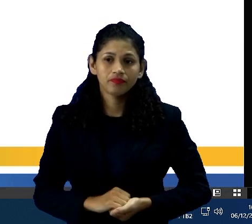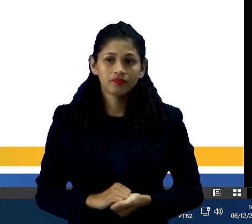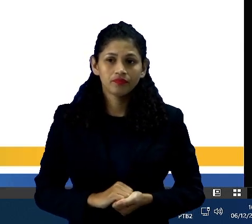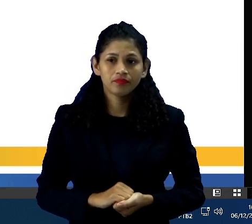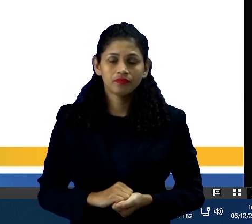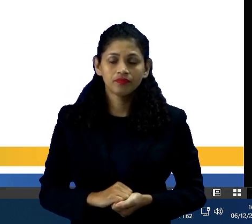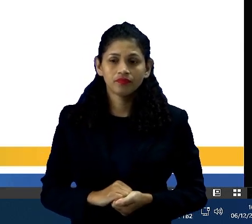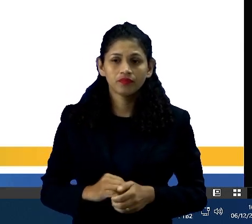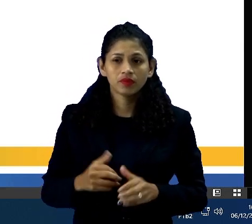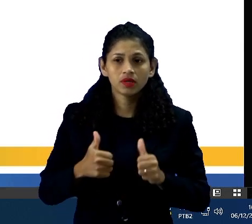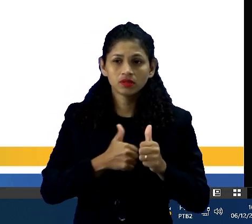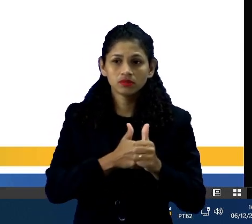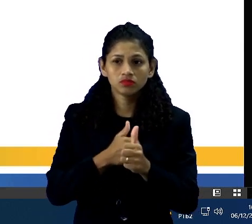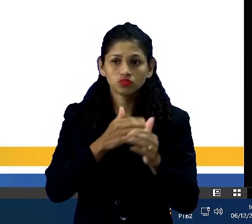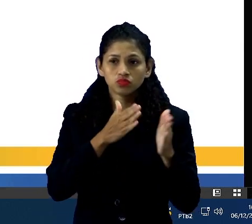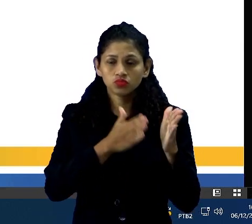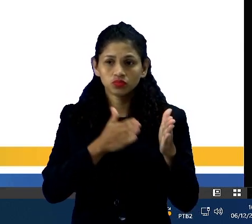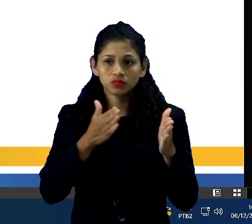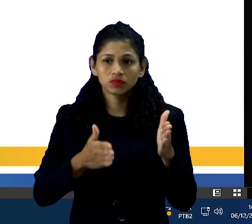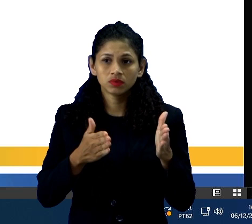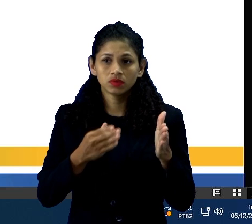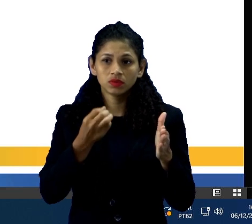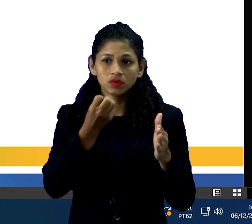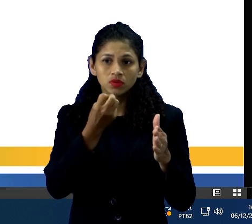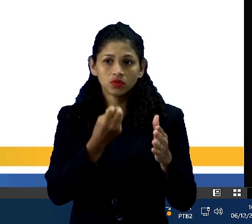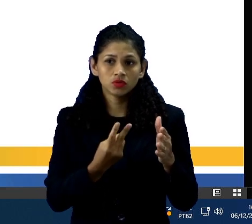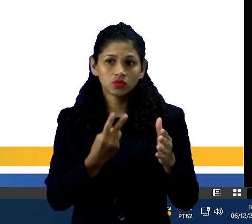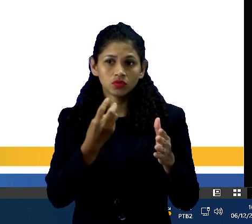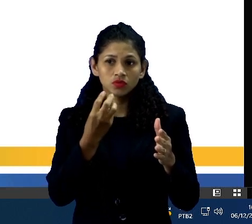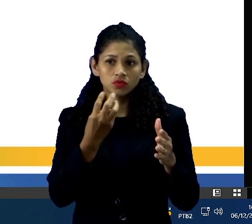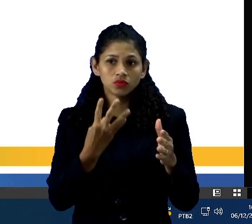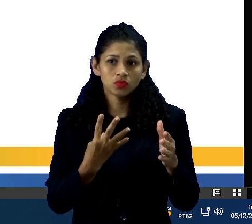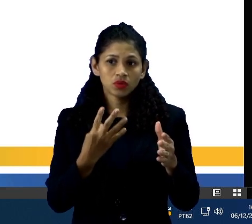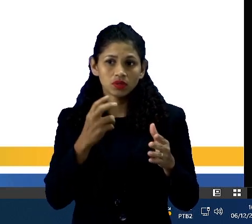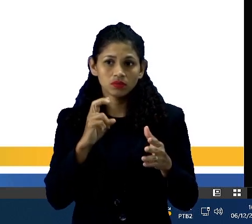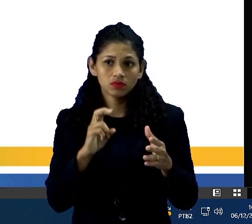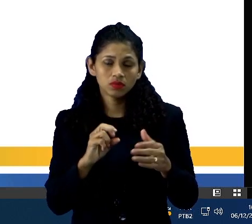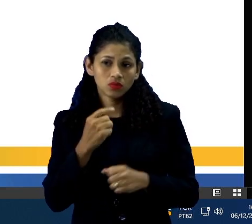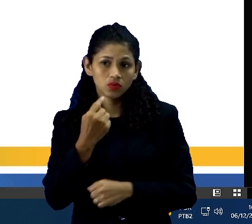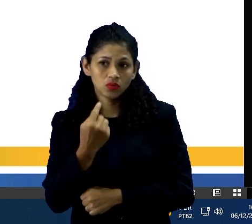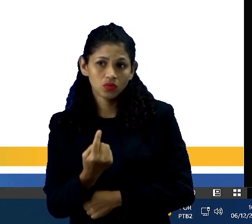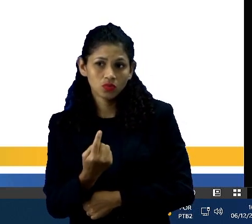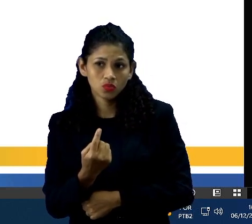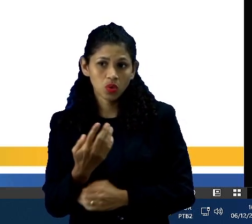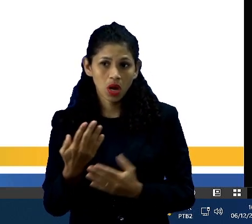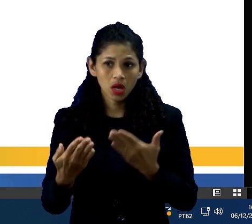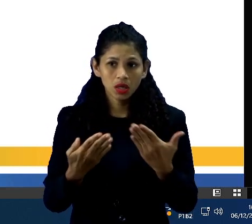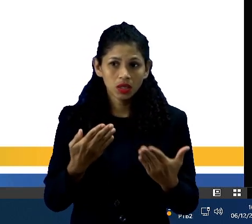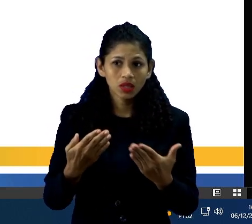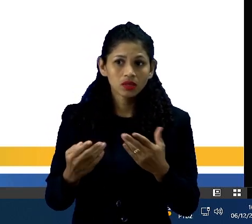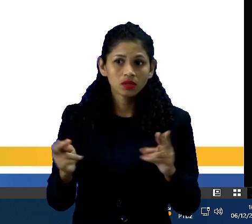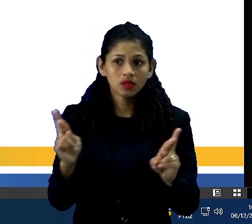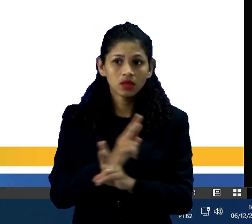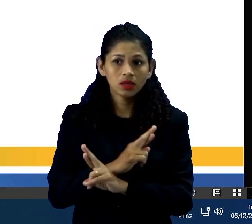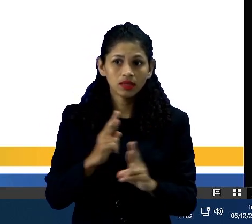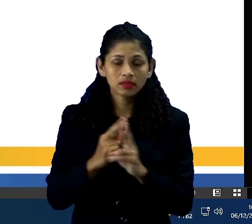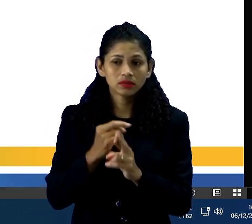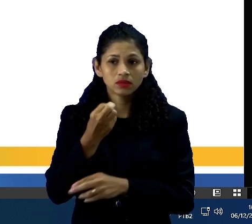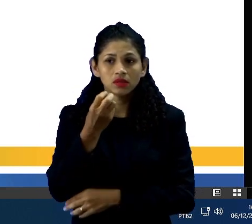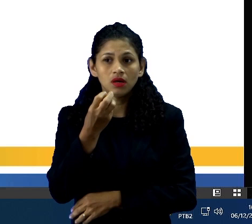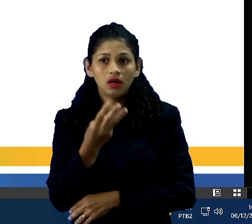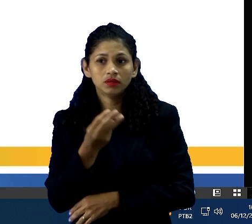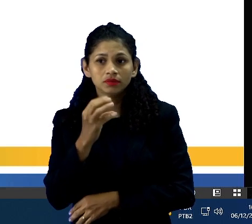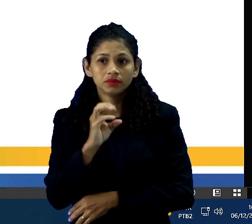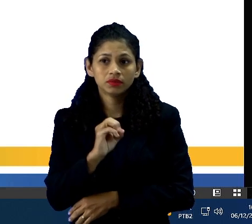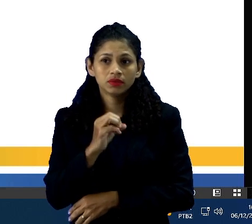a sequência de tempo 2, 4, 5 e 1 é inversamente proporcional à velocidade média pedalando 30, 15,